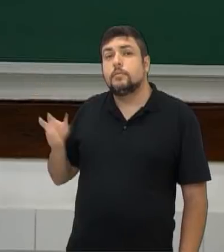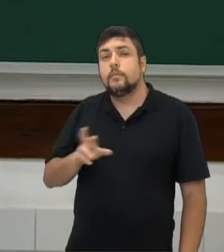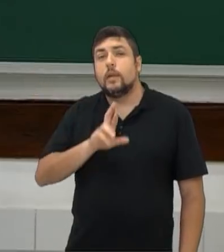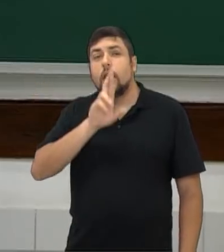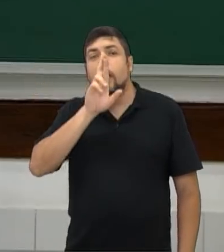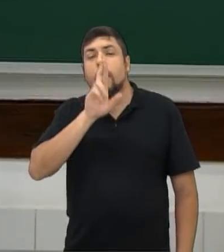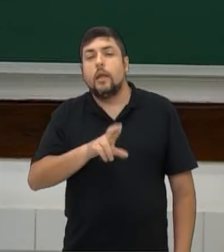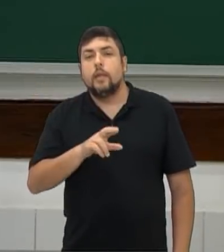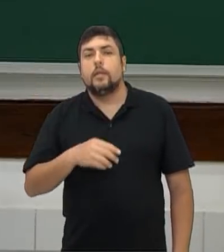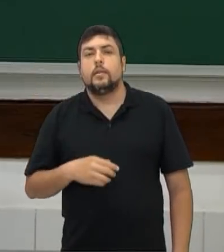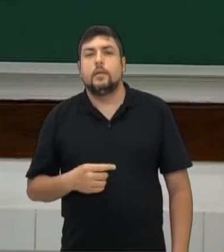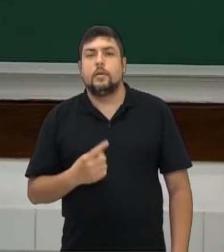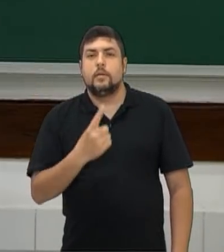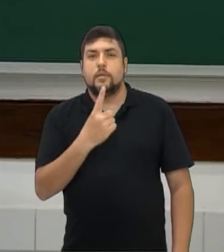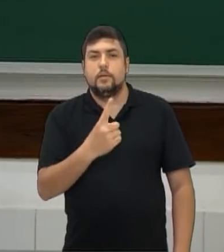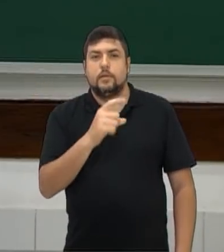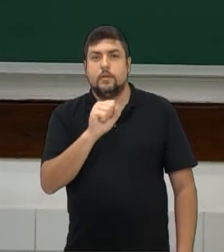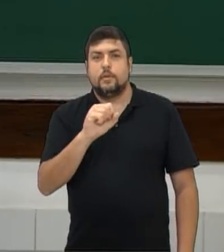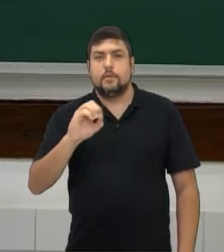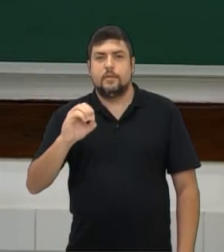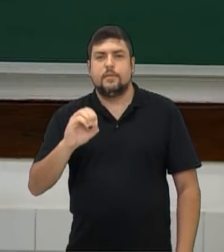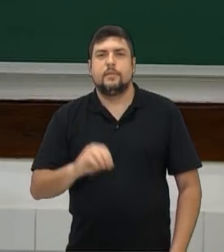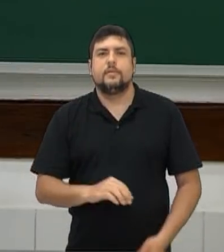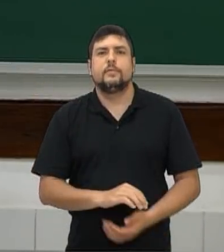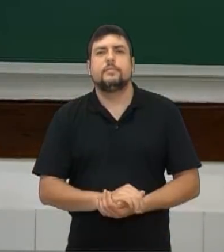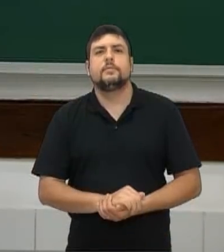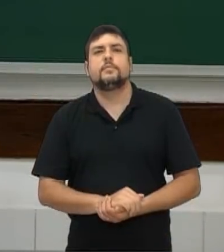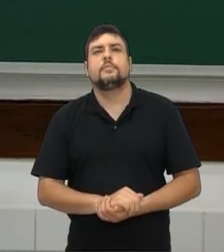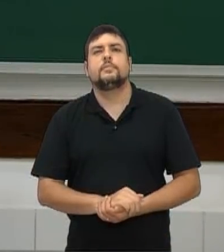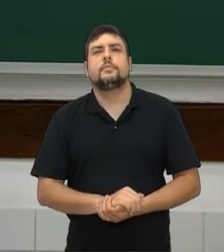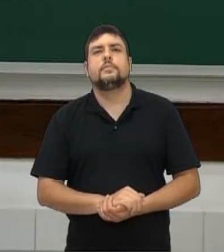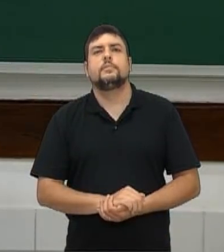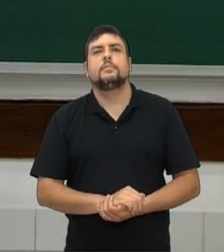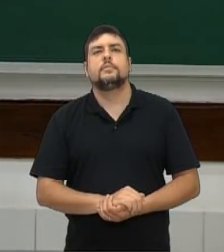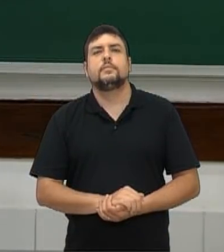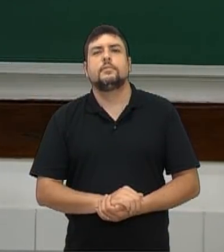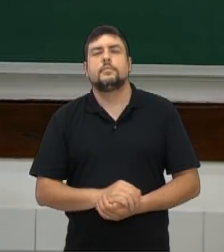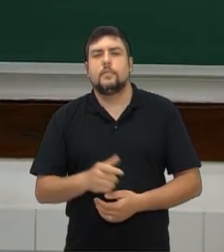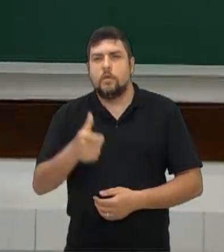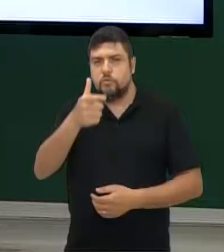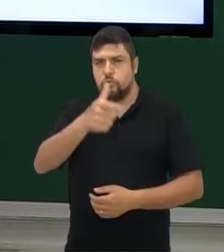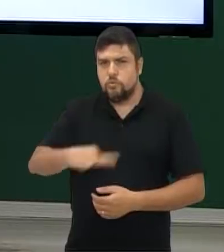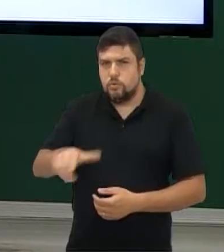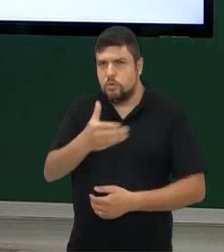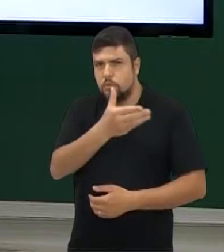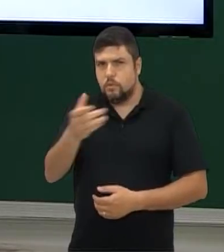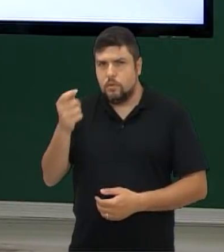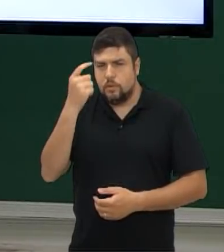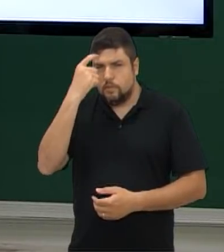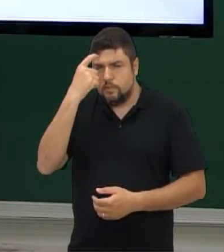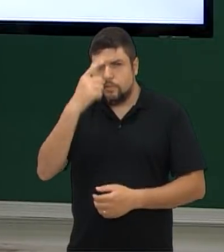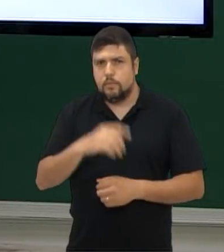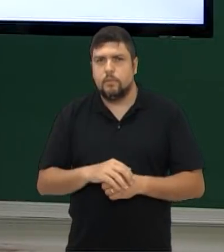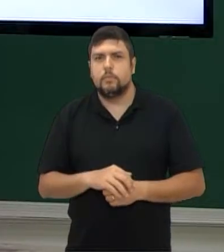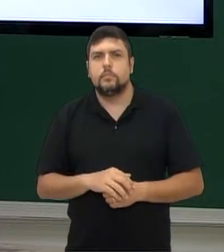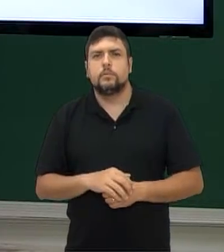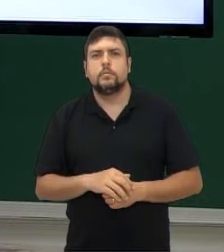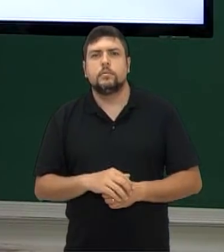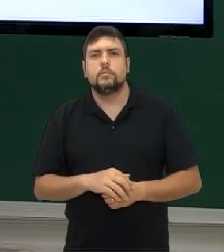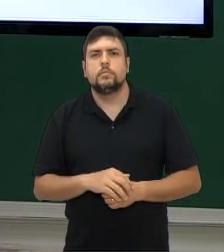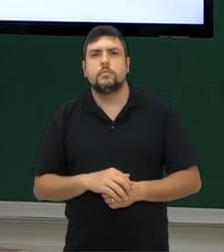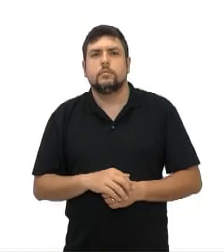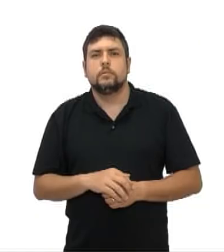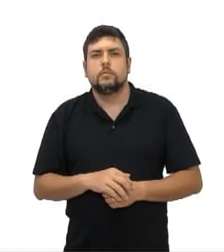letra B, 180 lacinhos, tudo bem? Vamos lá, mais um aí para vocês pensarem, vou ler junto com vocês. De